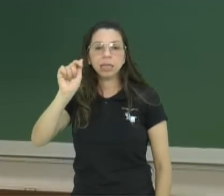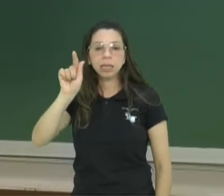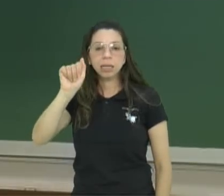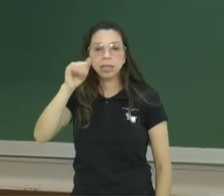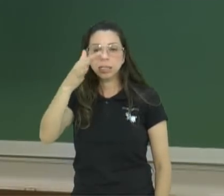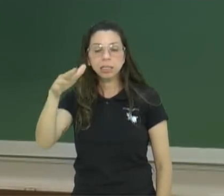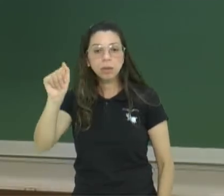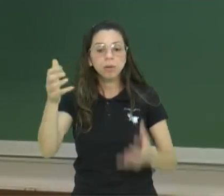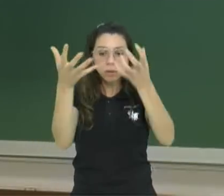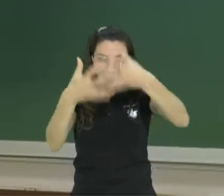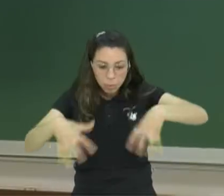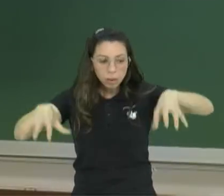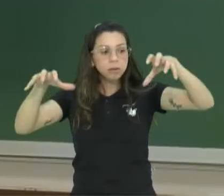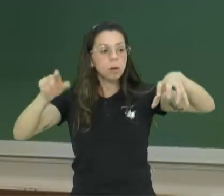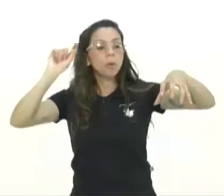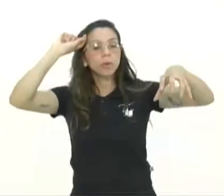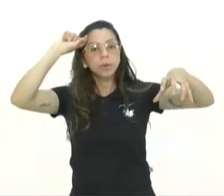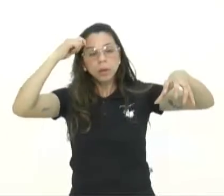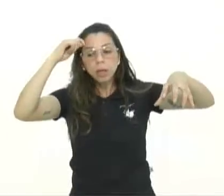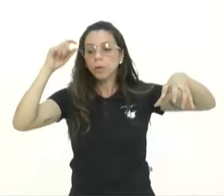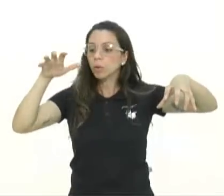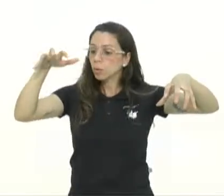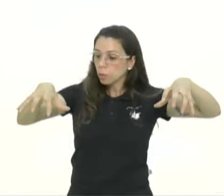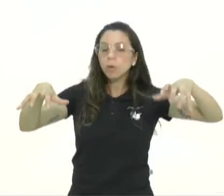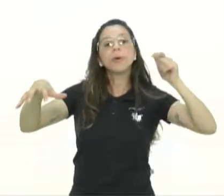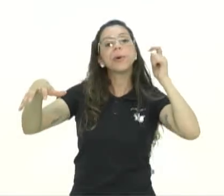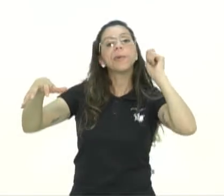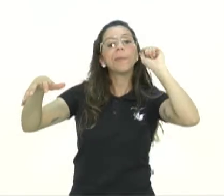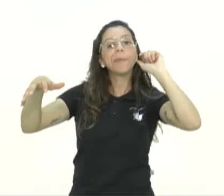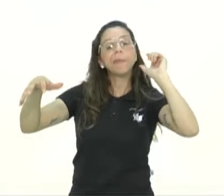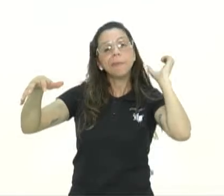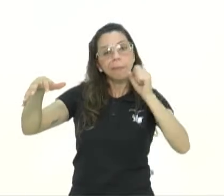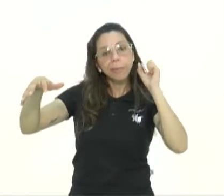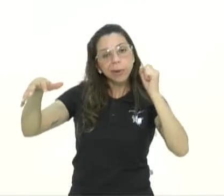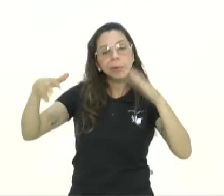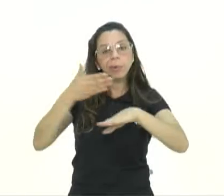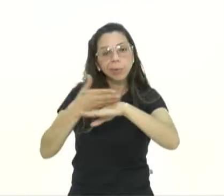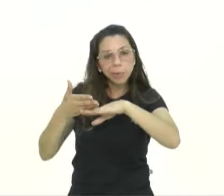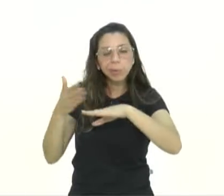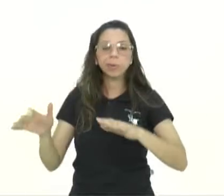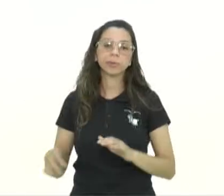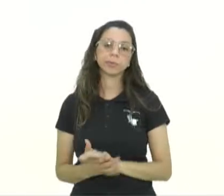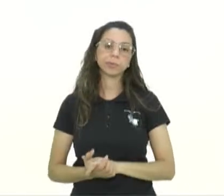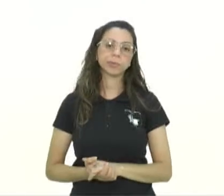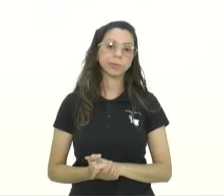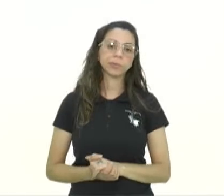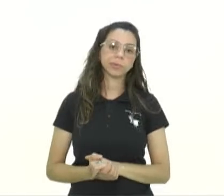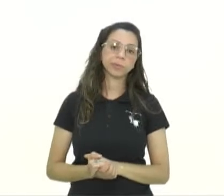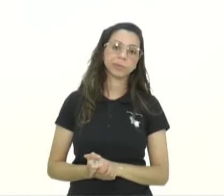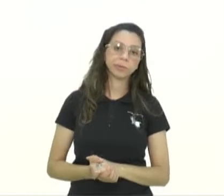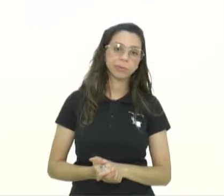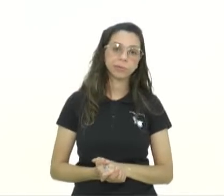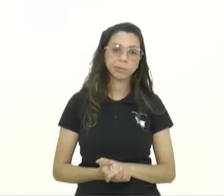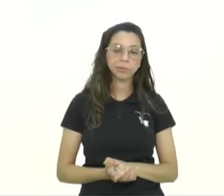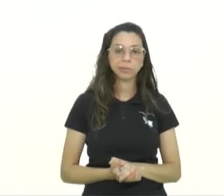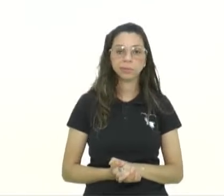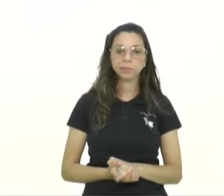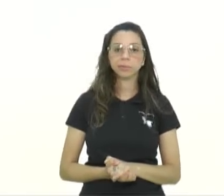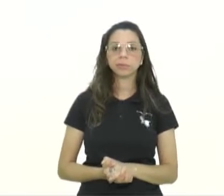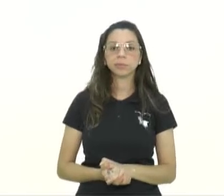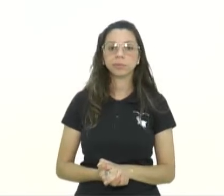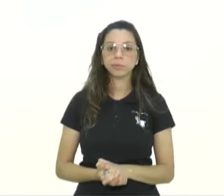dos negros. King rose to the national prominence as head of the Southern